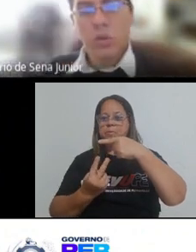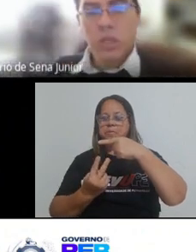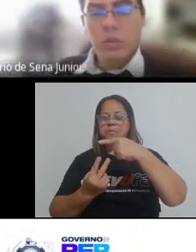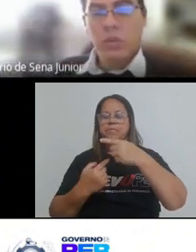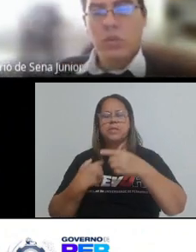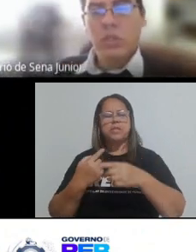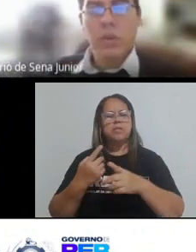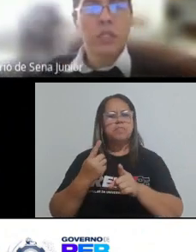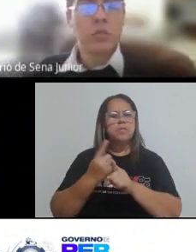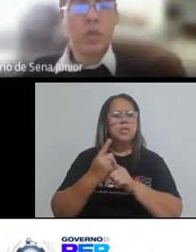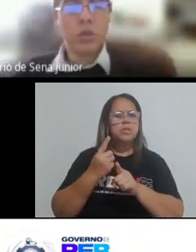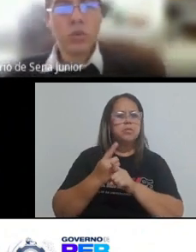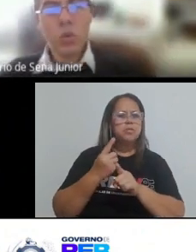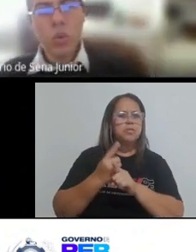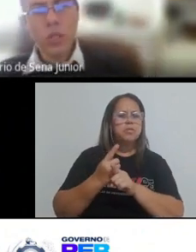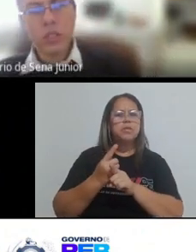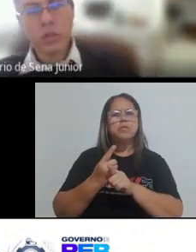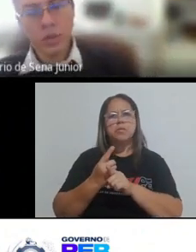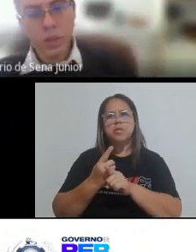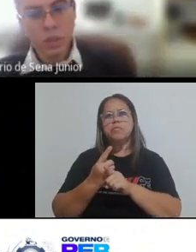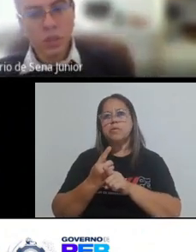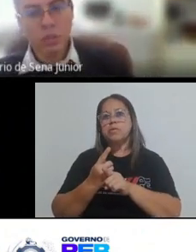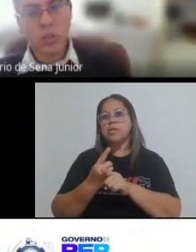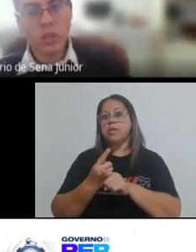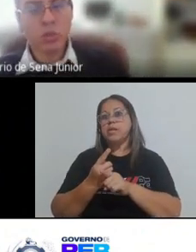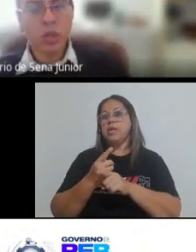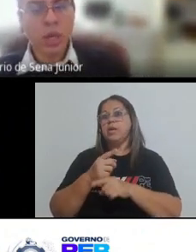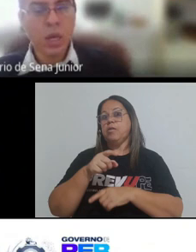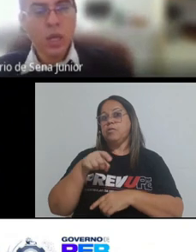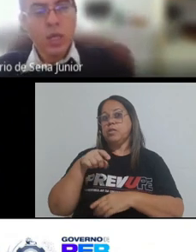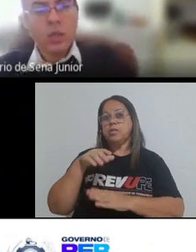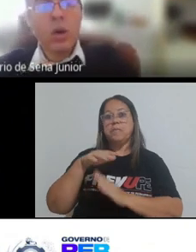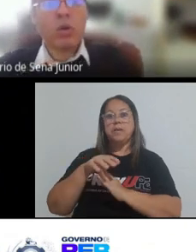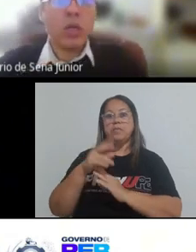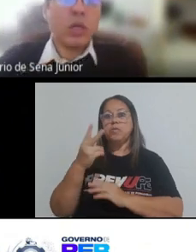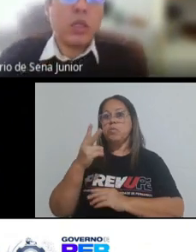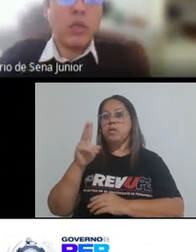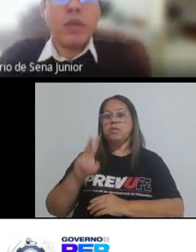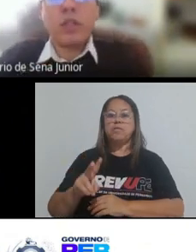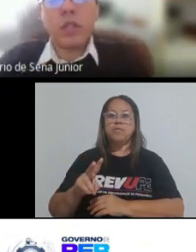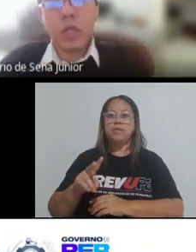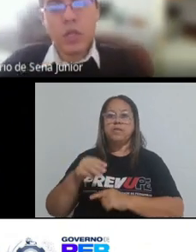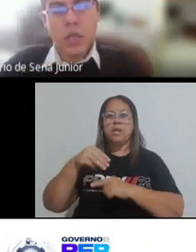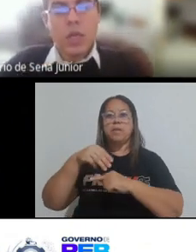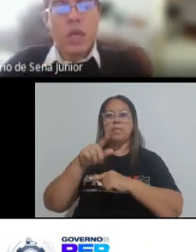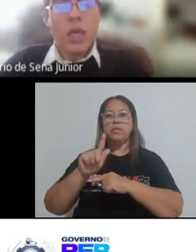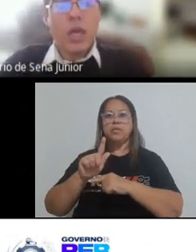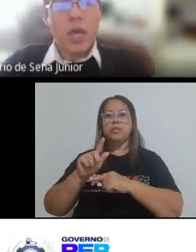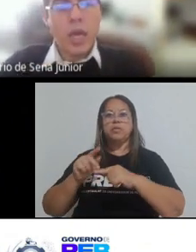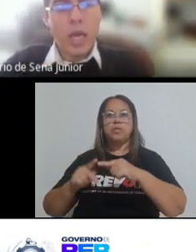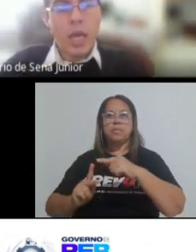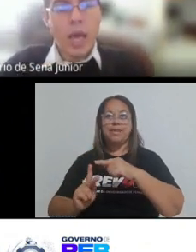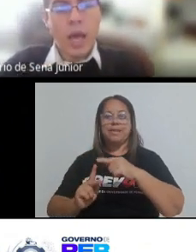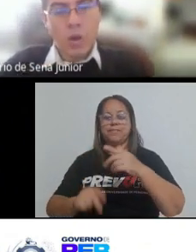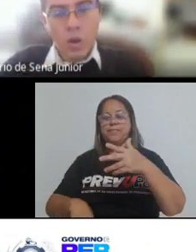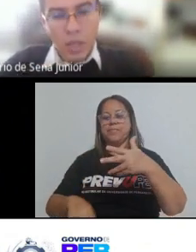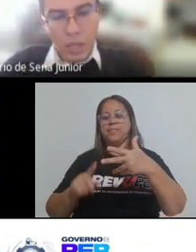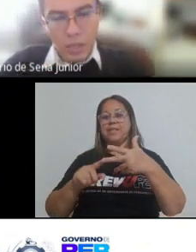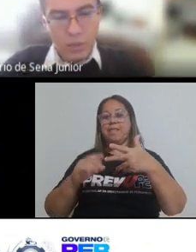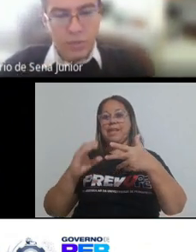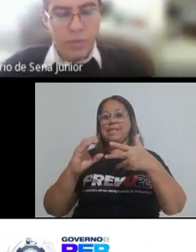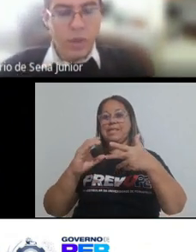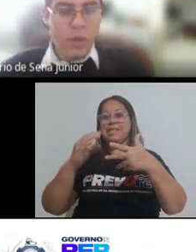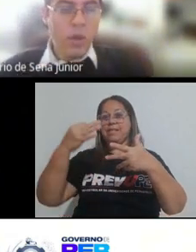logo encontramos que o x máximo é duas vezes mg sobre k. Então, a alternativa a ser é a